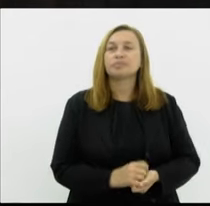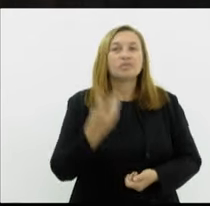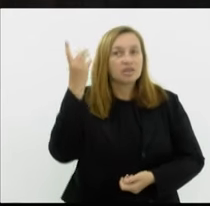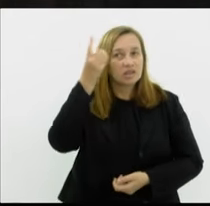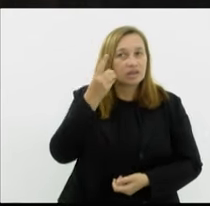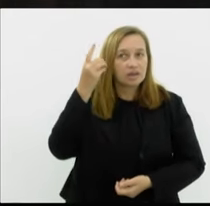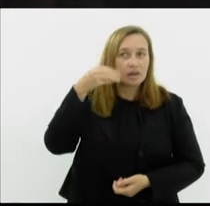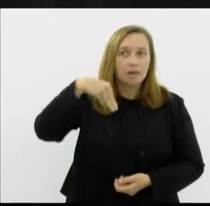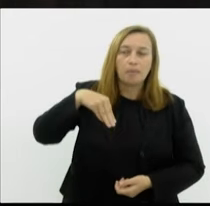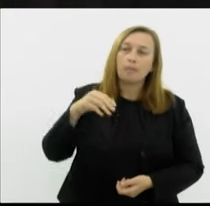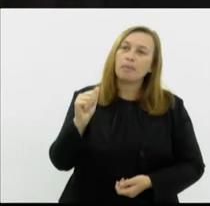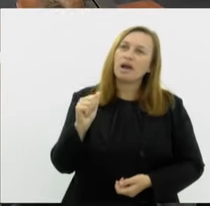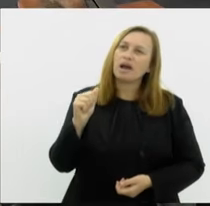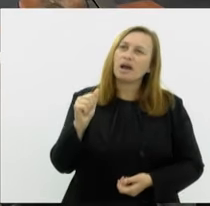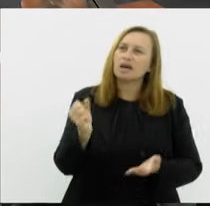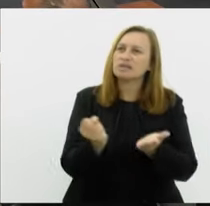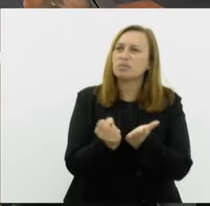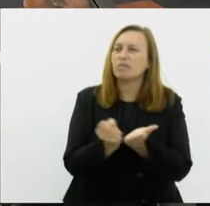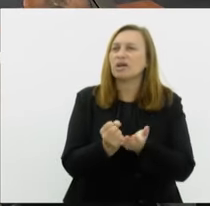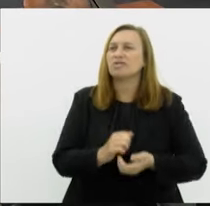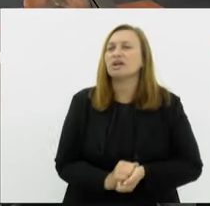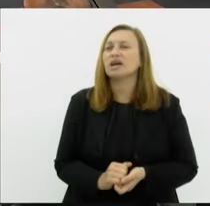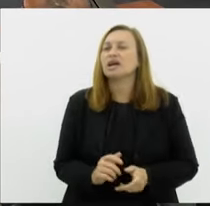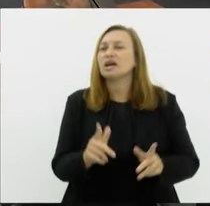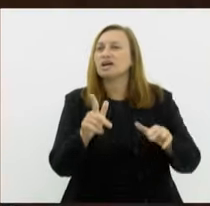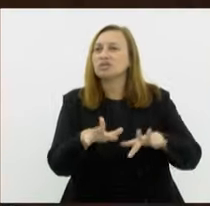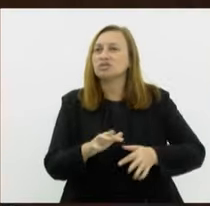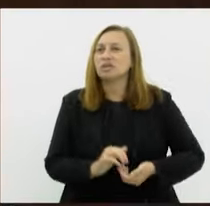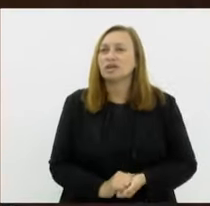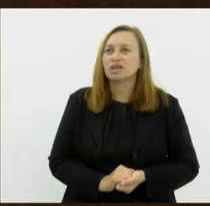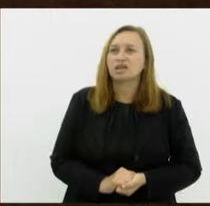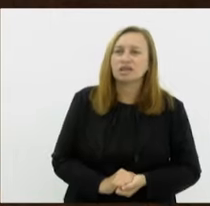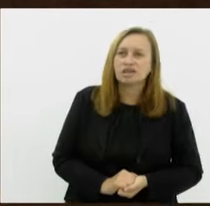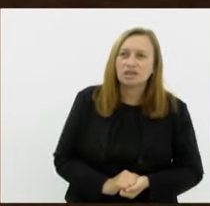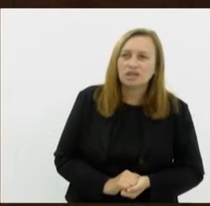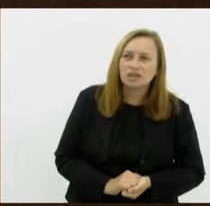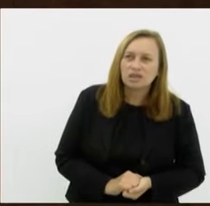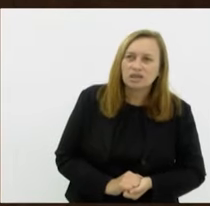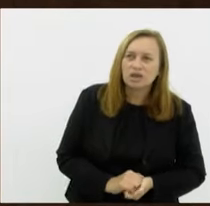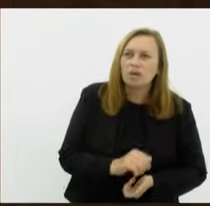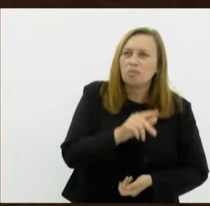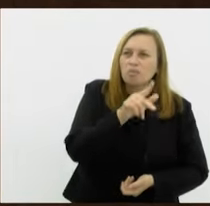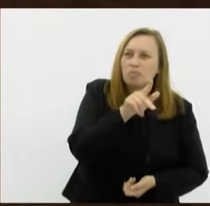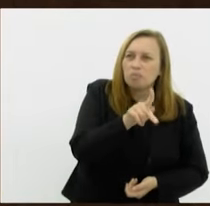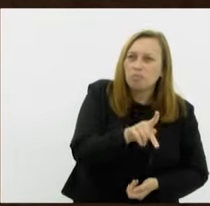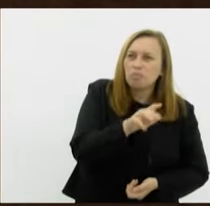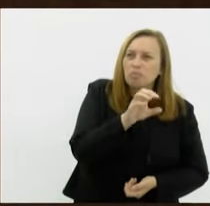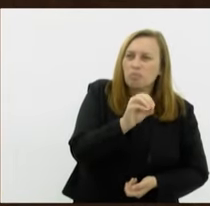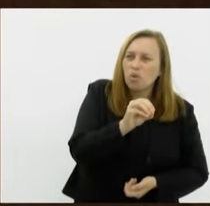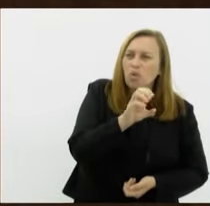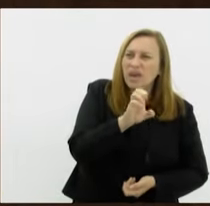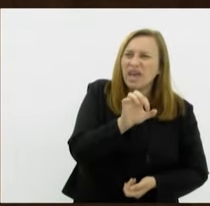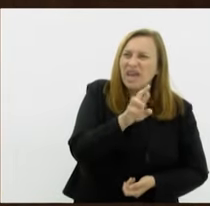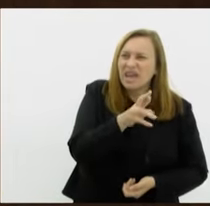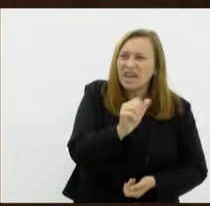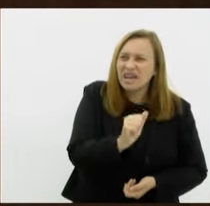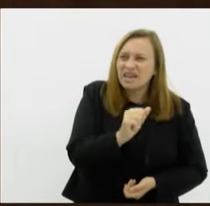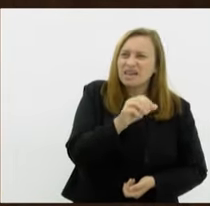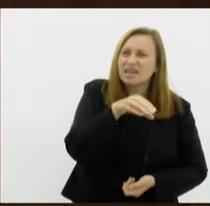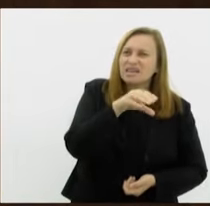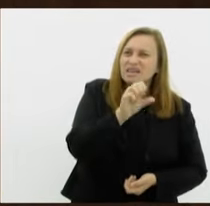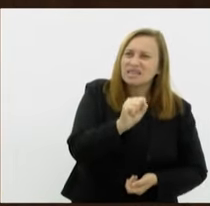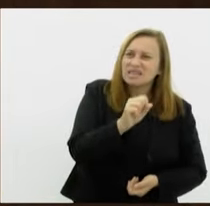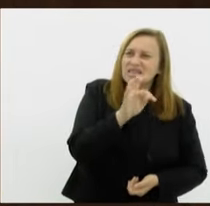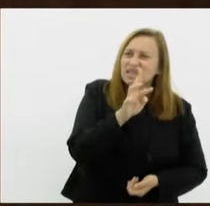Deputado Malafaia. Deputado, qual a diferença entre esse parâmetro de poeira sedimentável e particulados? Porque